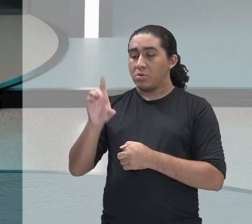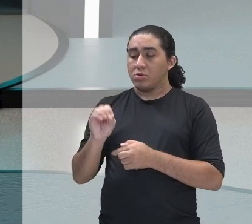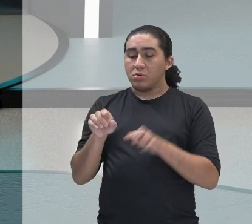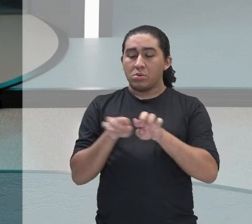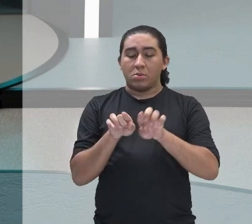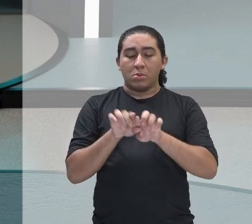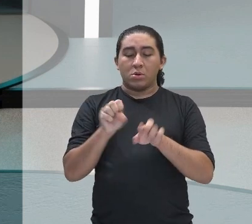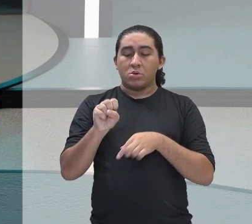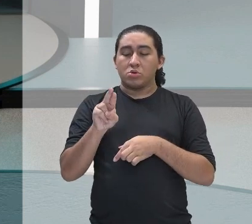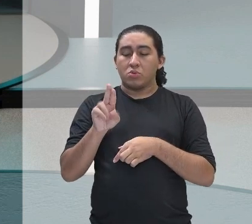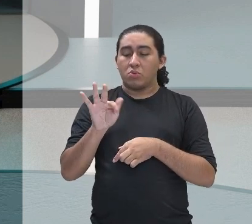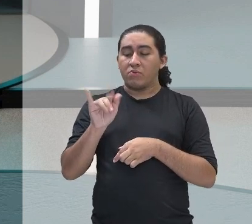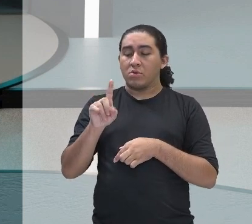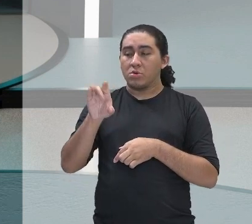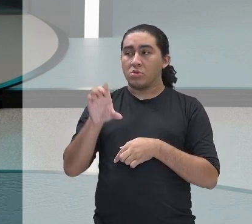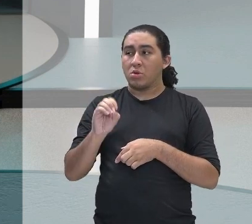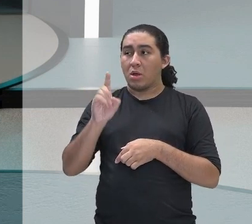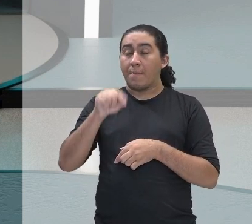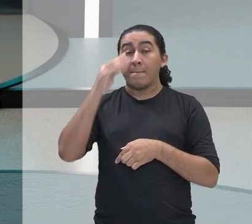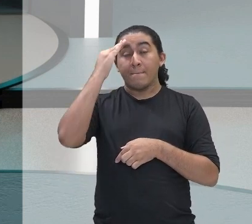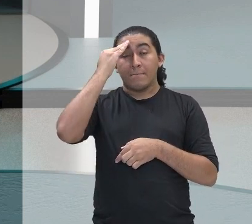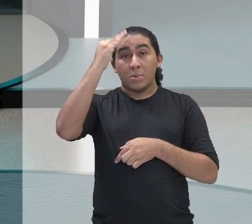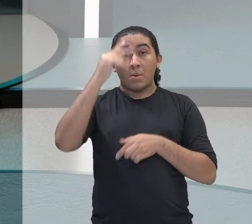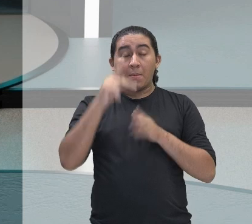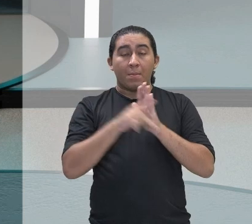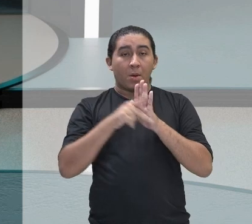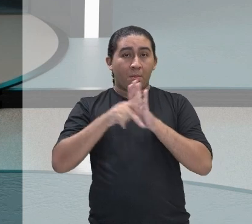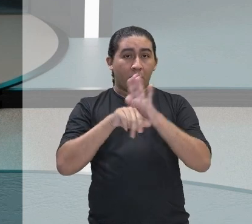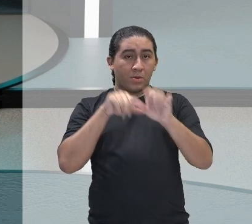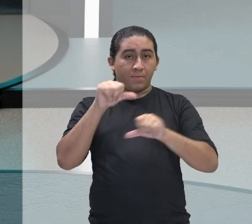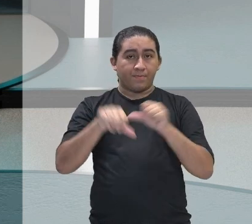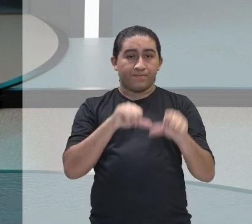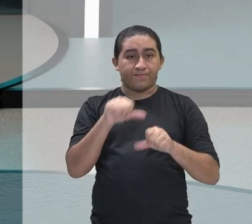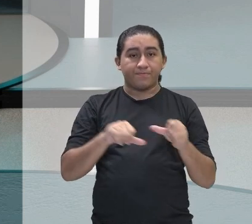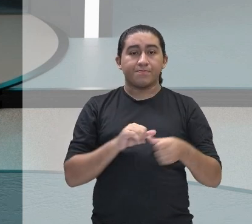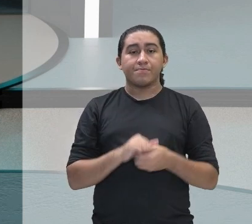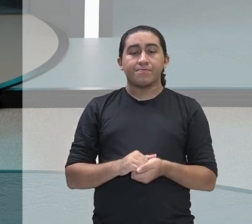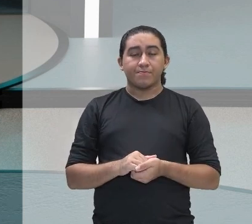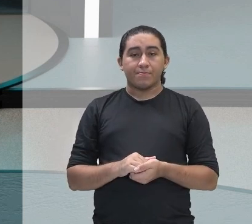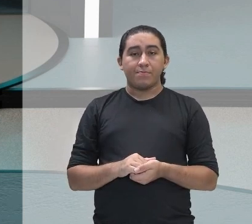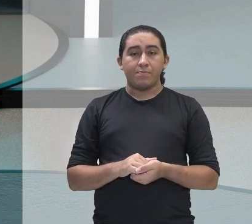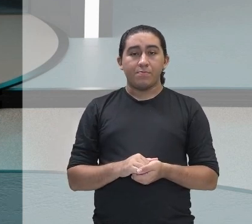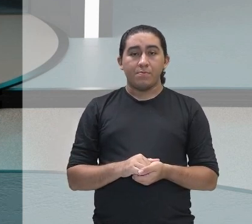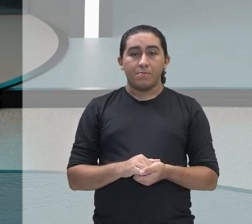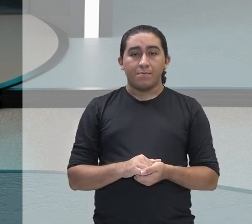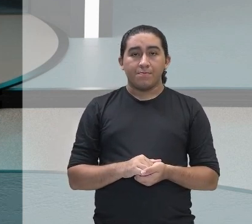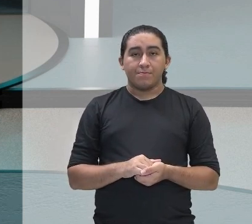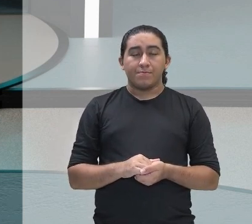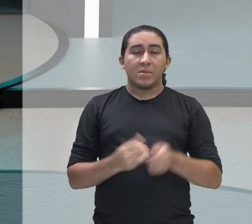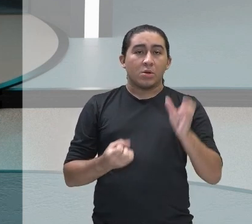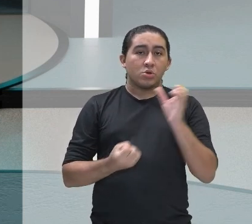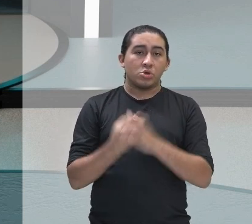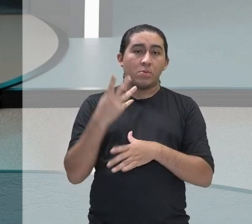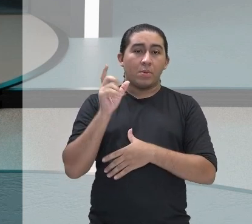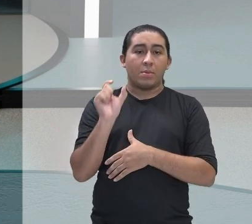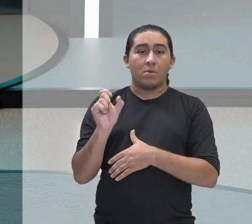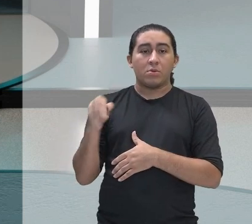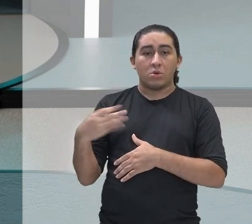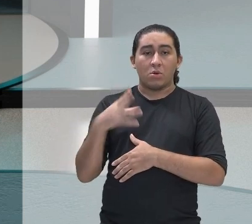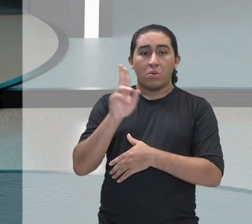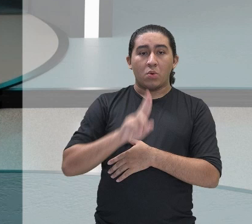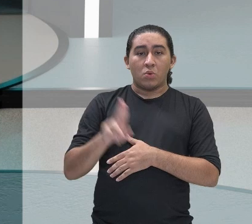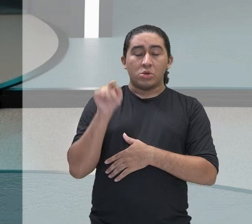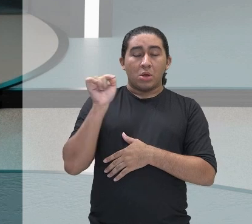principal do processo de derivação. Para eu derivar, né, criar uma nova palavra, eu vou